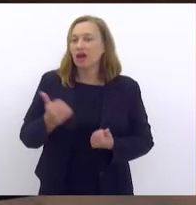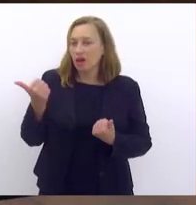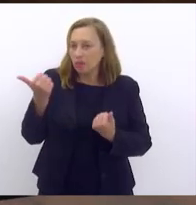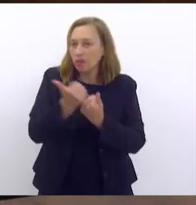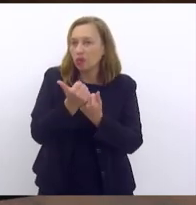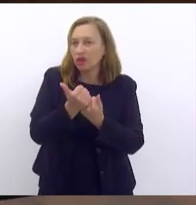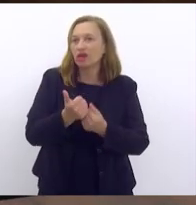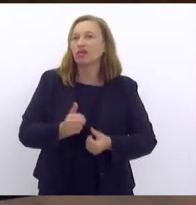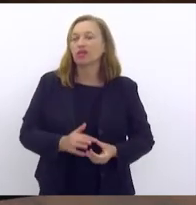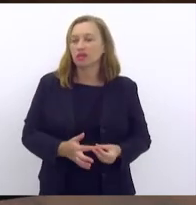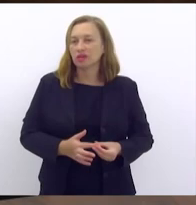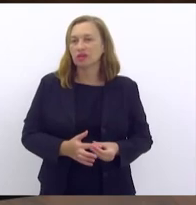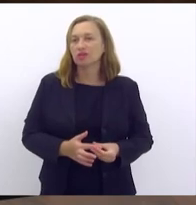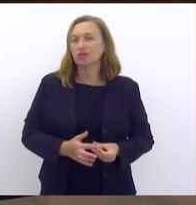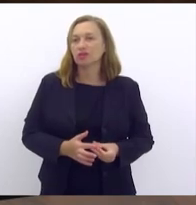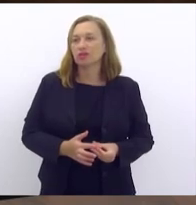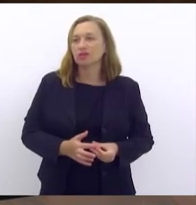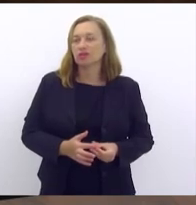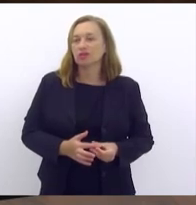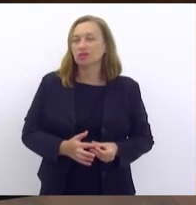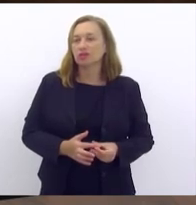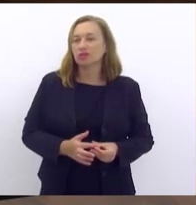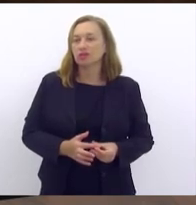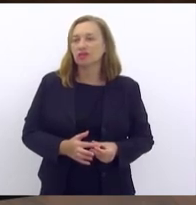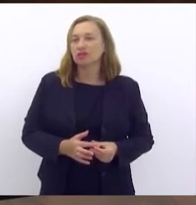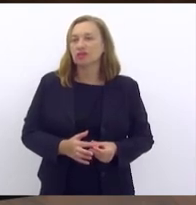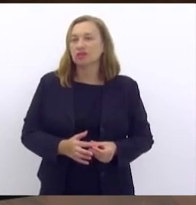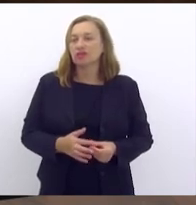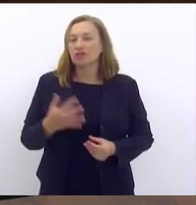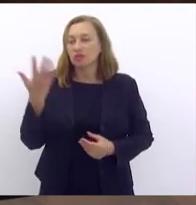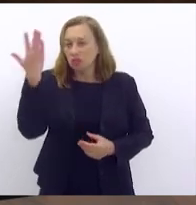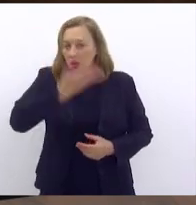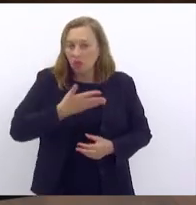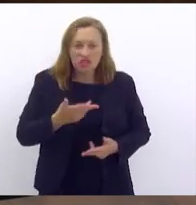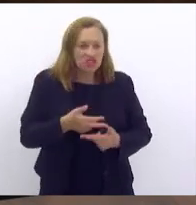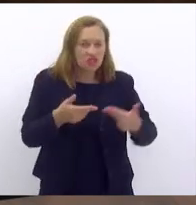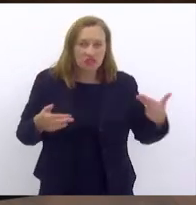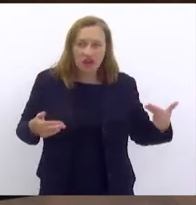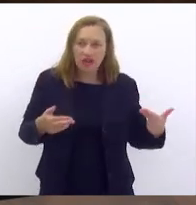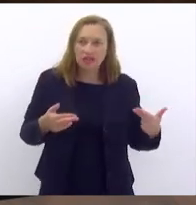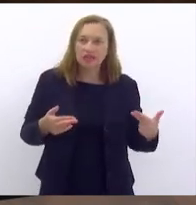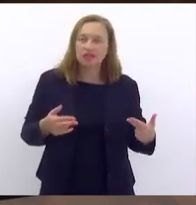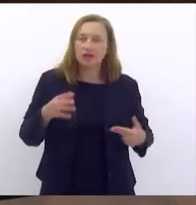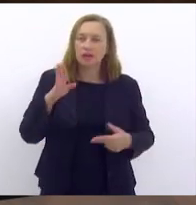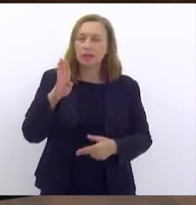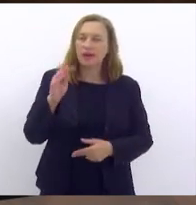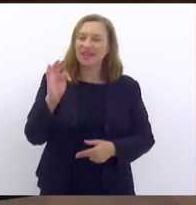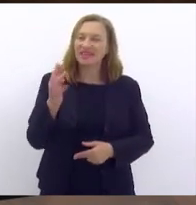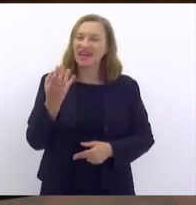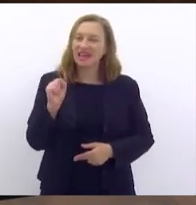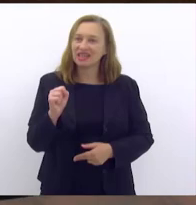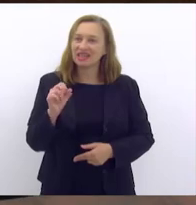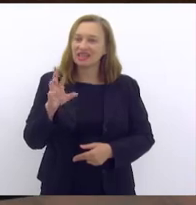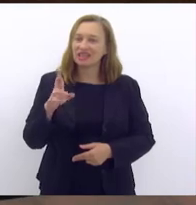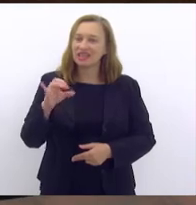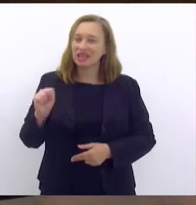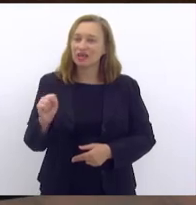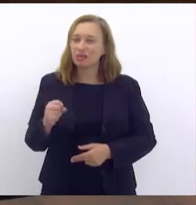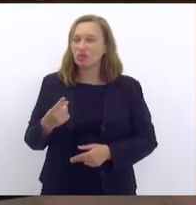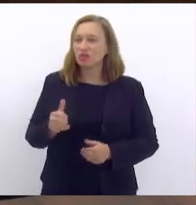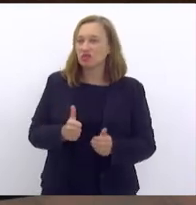apoiando, documentando, várias batalhas de rima. Uma no Tanque, em São Gonçalo, em frente da